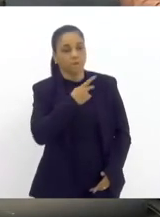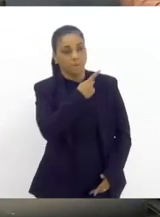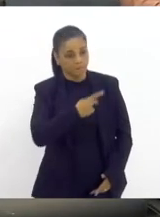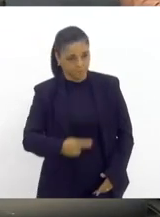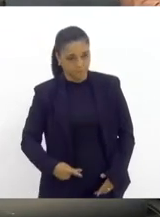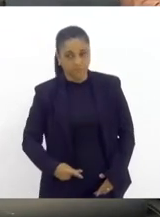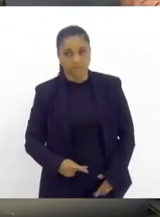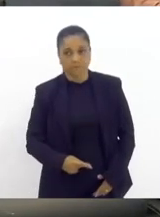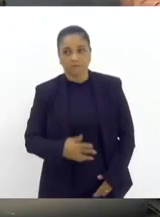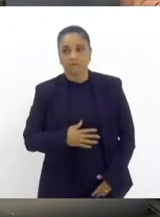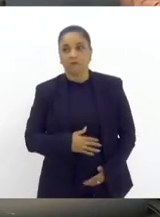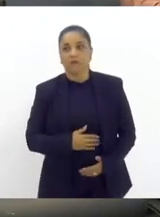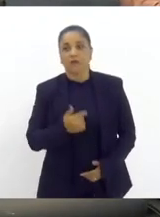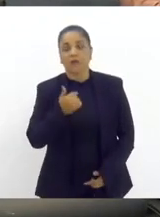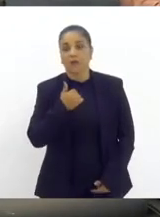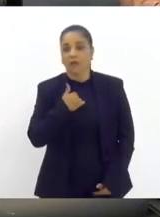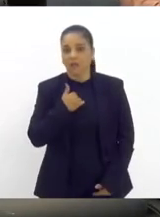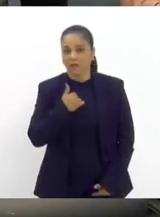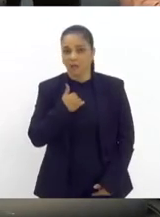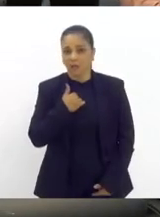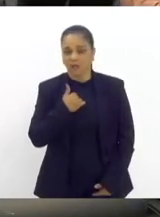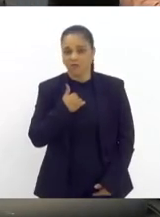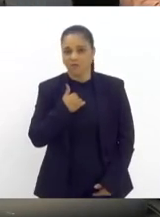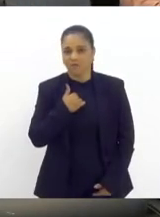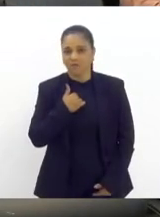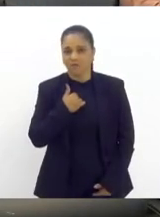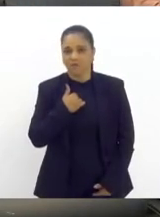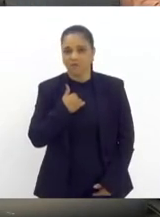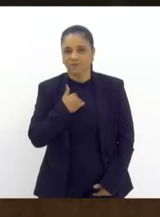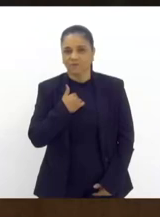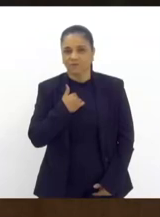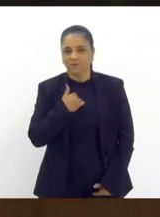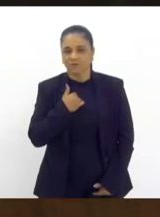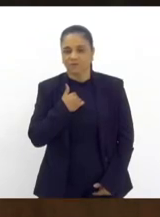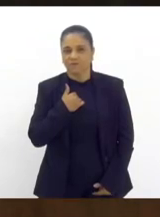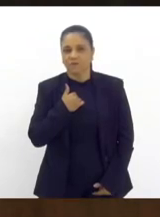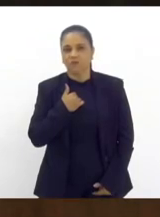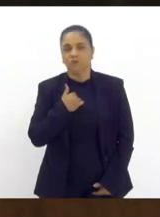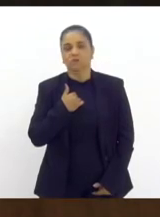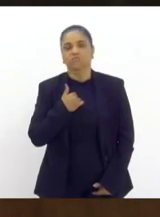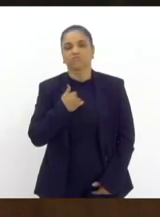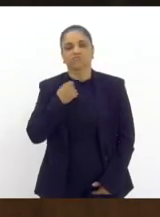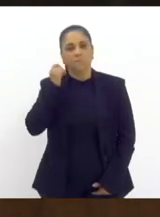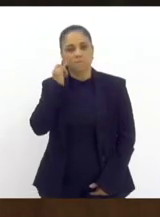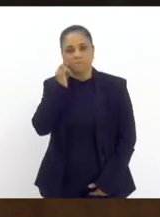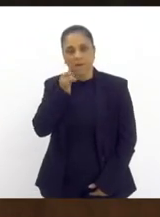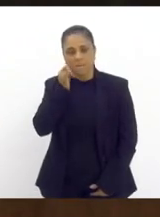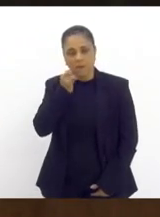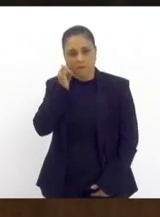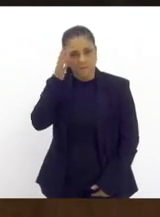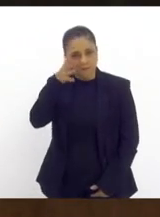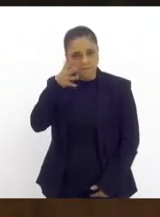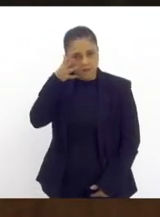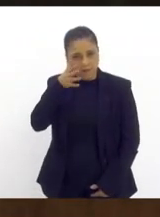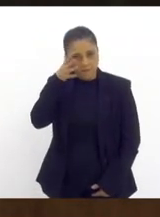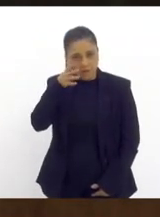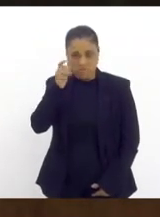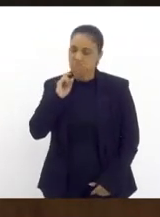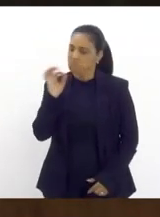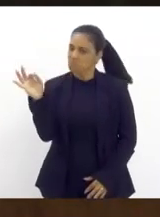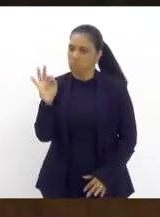eu quando faço essa questão eu nem voto